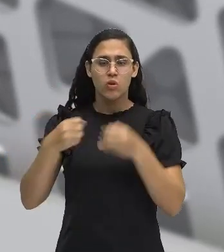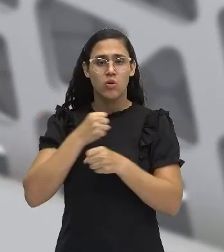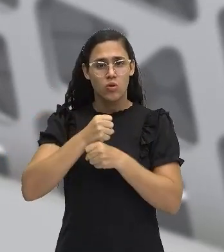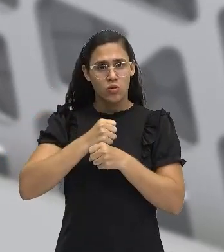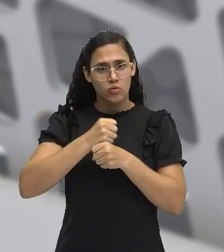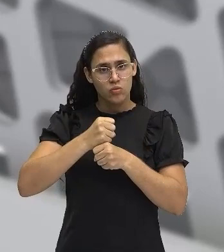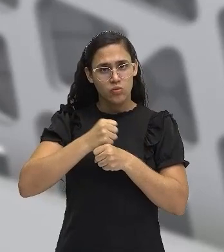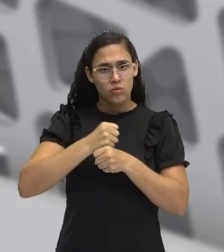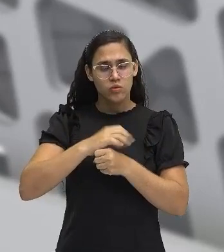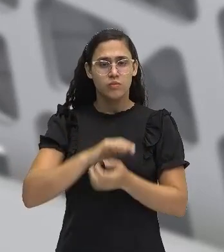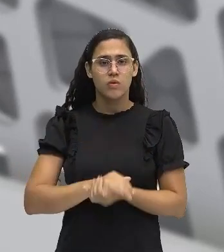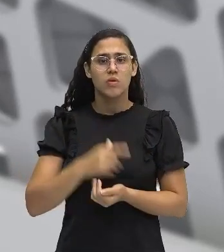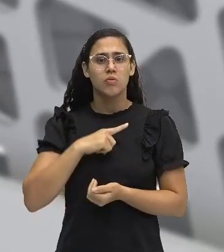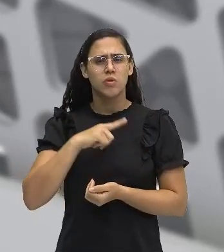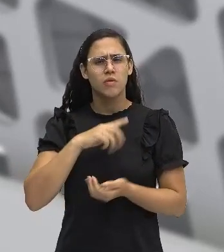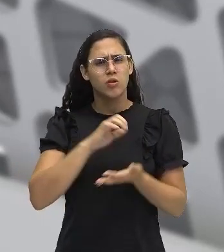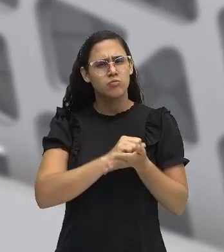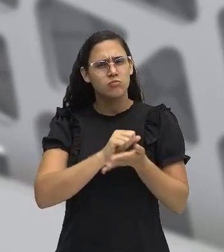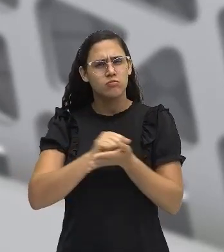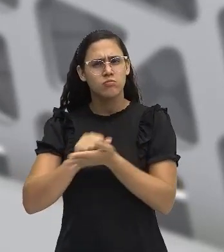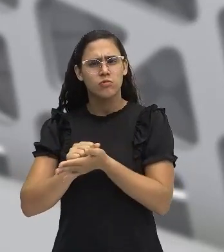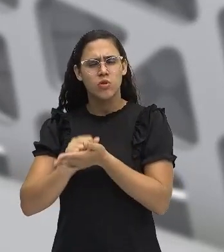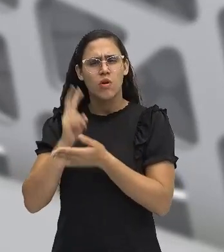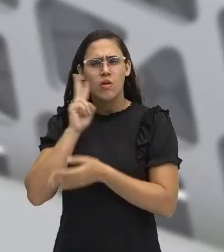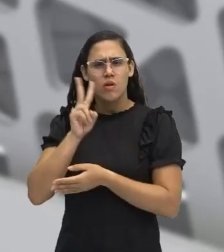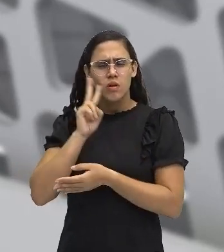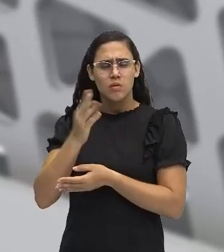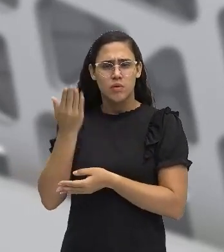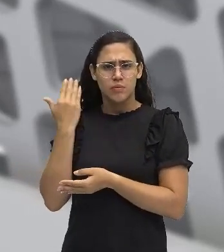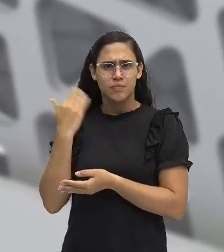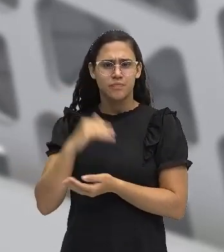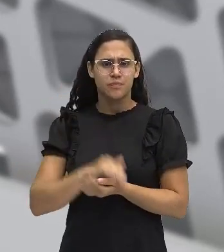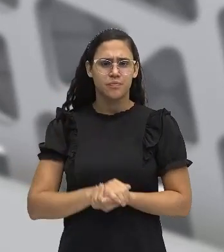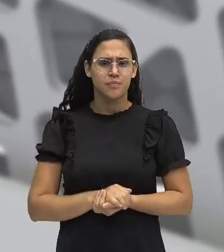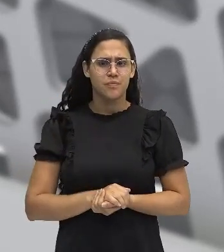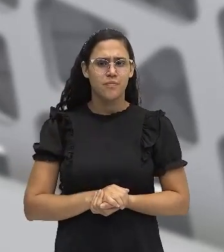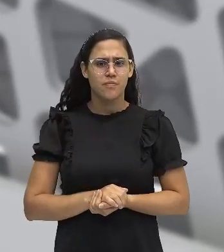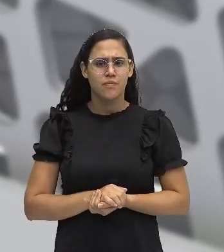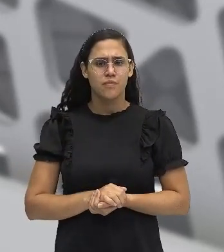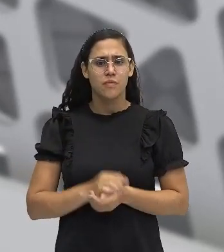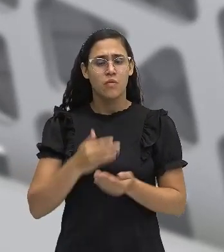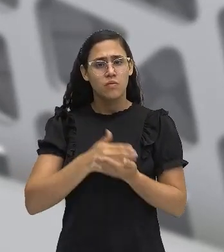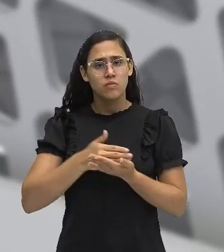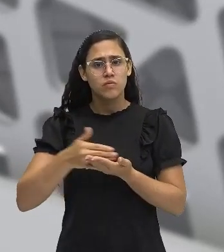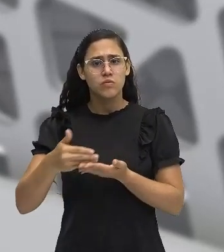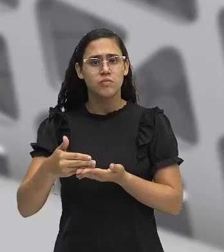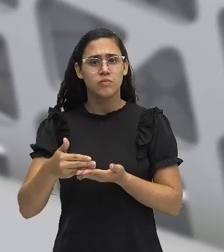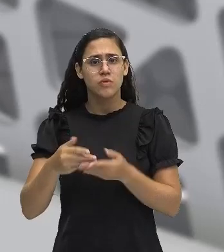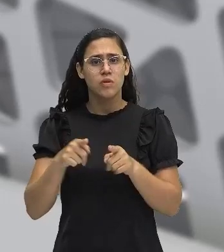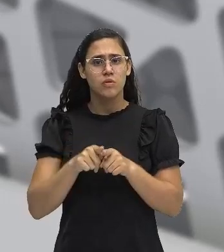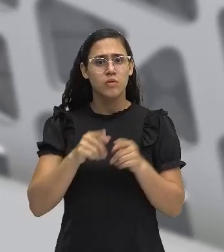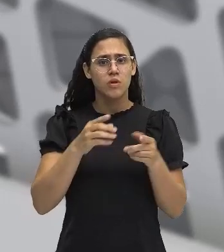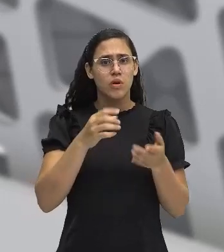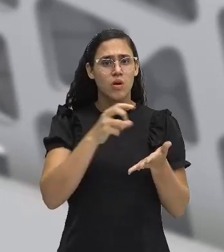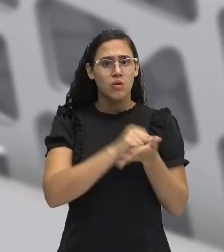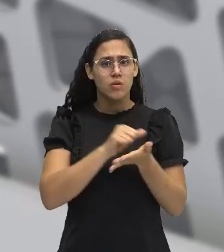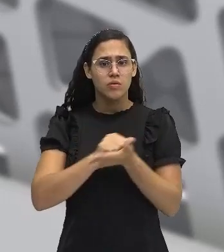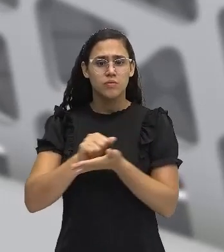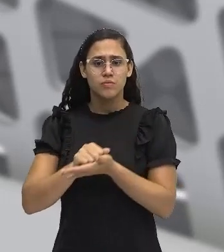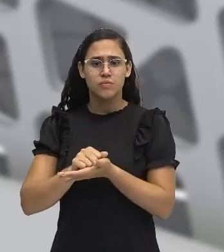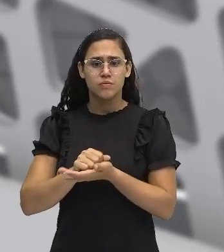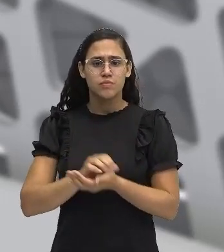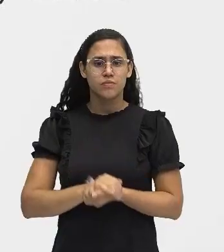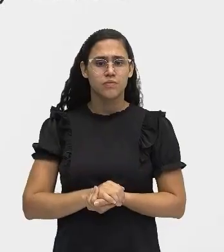Então a gente tem várias evidências que a gente vai relembrar, tá? E aí a gente vai começar com as evidências que são anatômicas